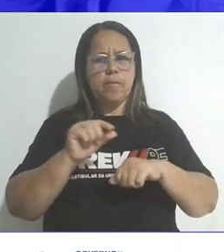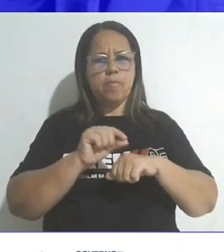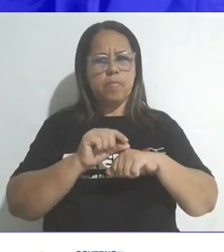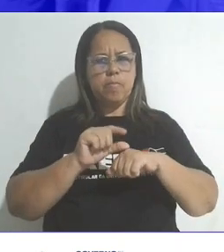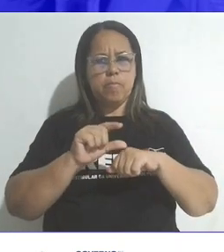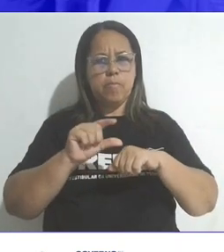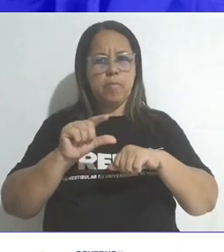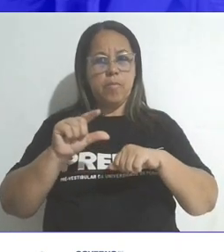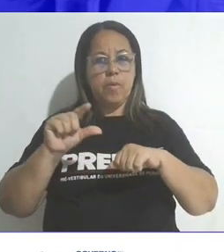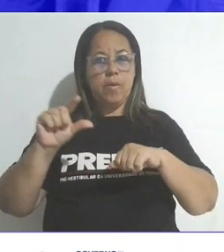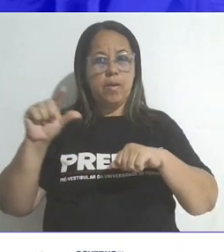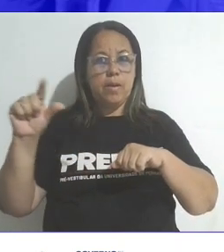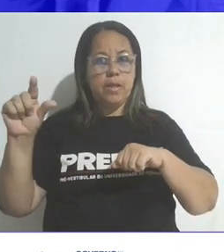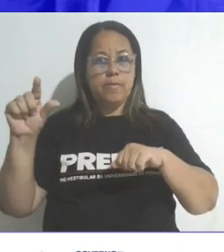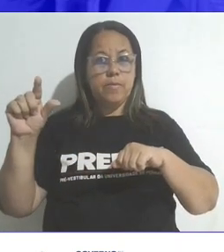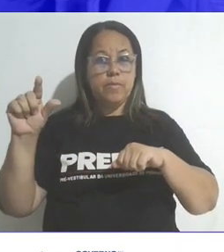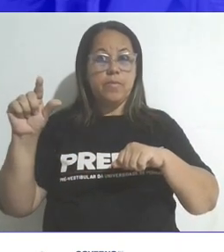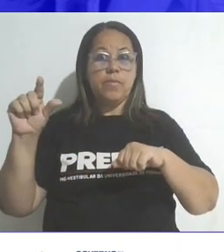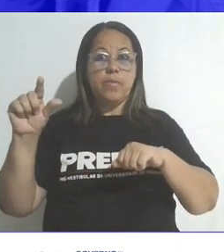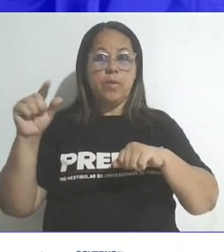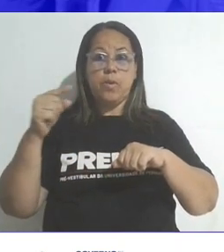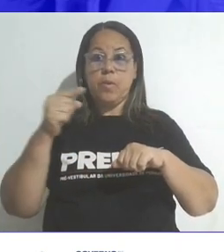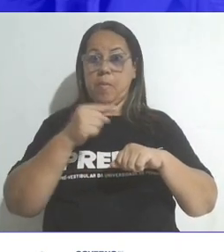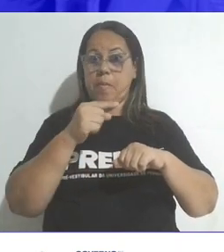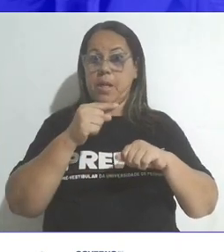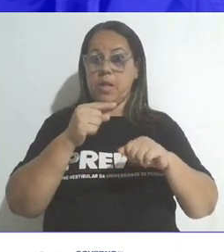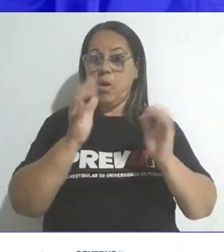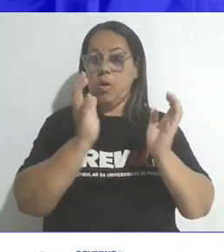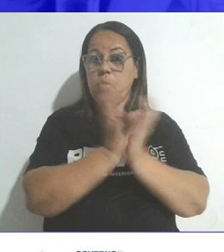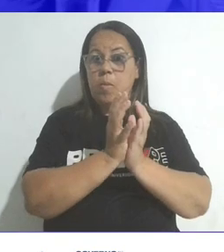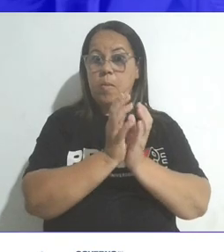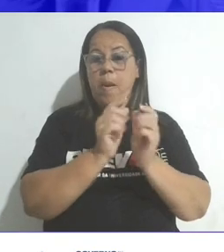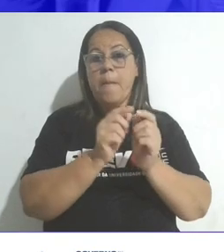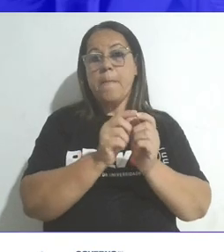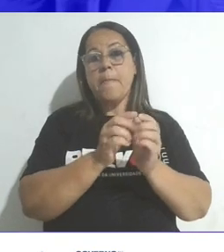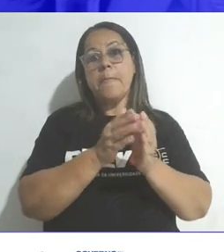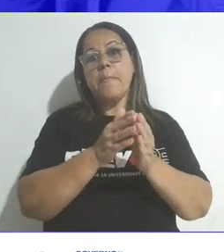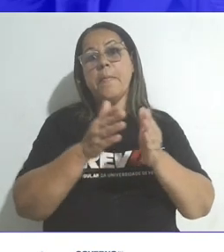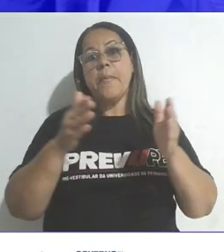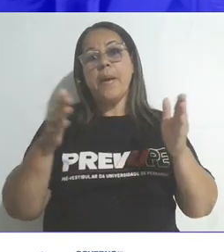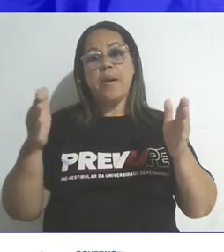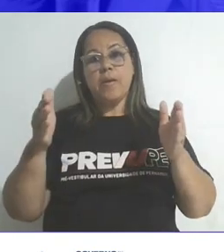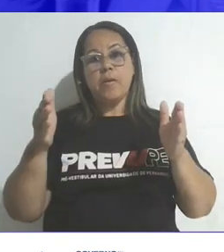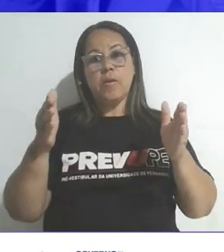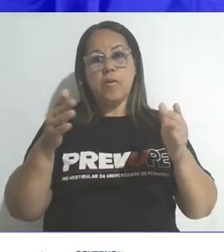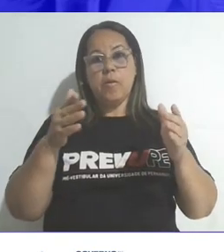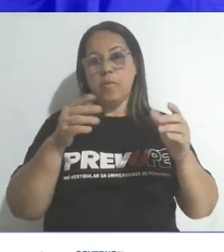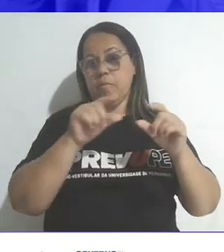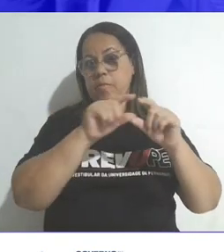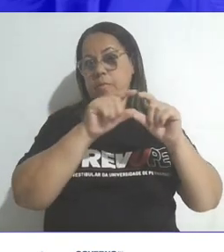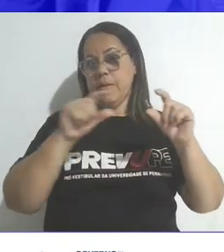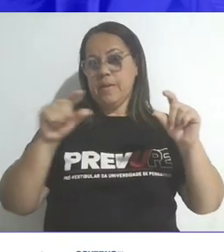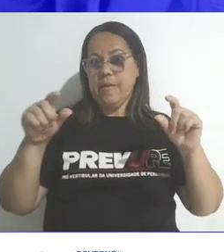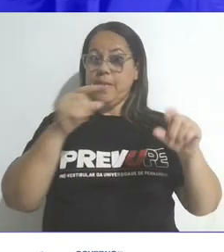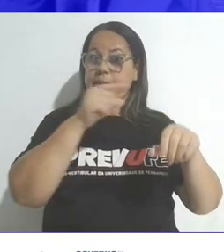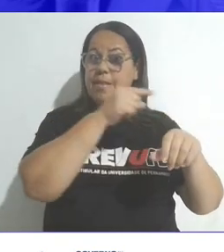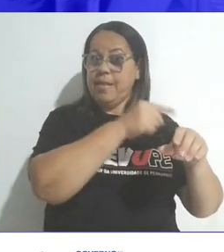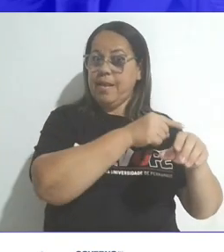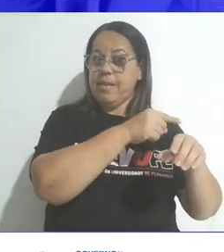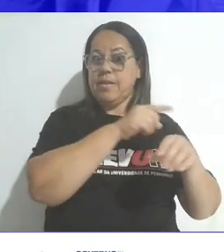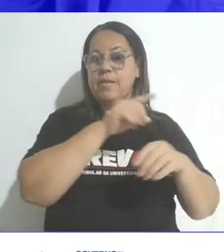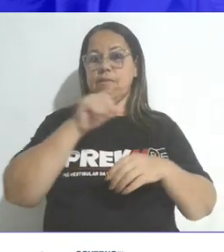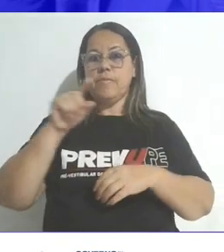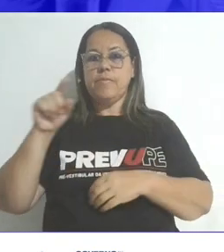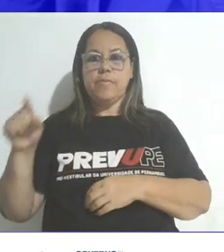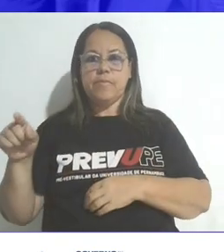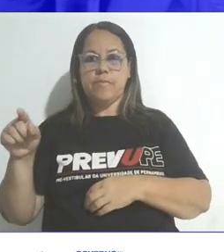na direção do menor grupo e maior período, ou seja, da direita para a esquerda e